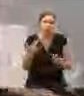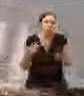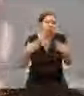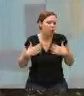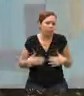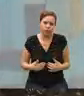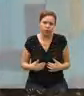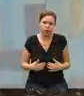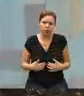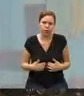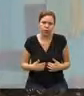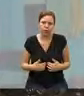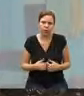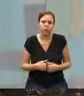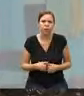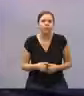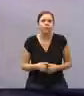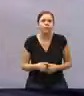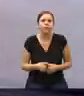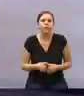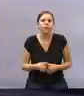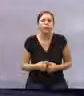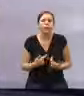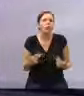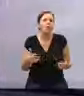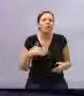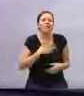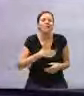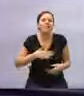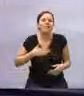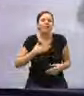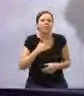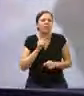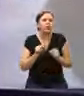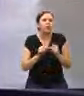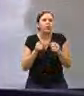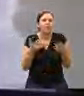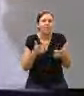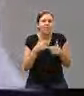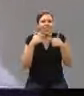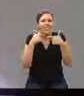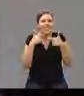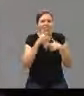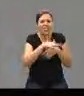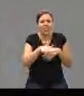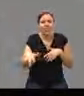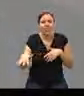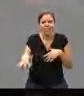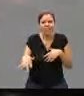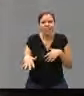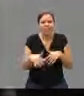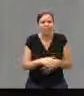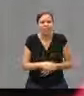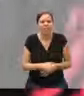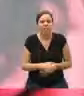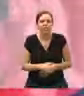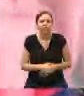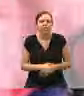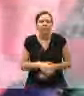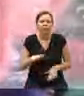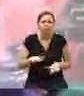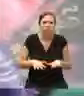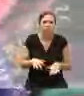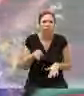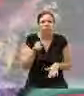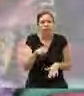corpo físico. Não tem coisa mais gostosa do que você ver o sorriso de uma criança, não tem, sabe? Às